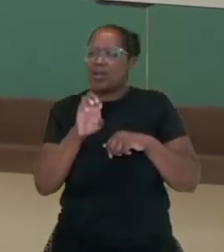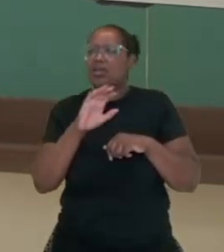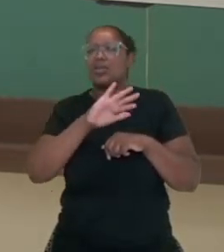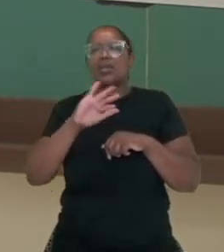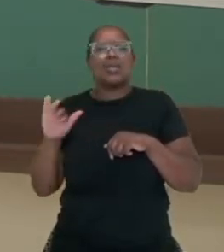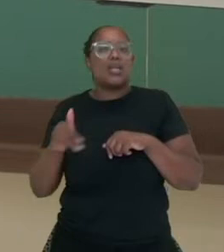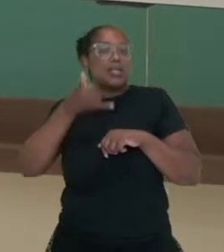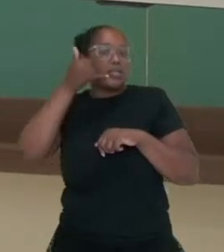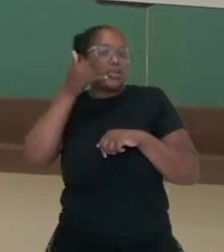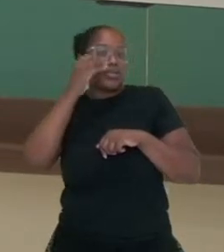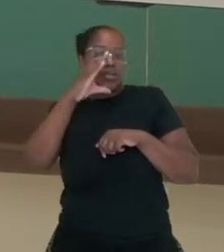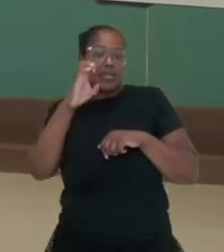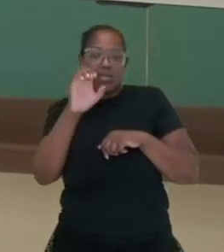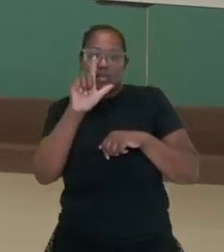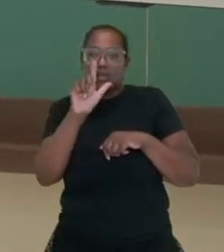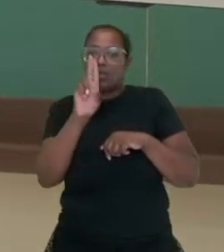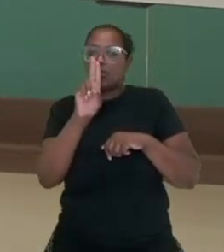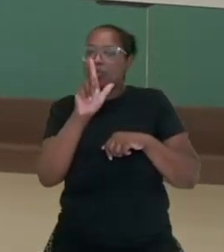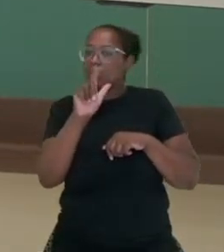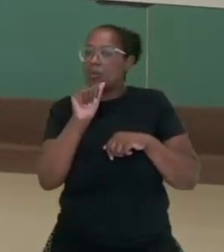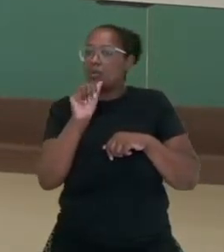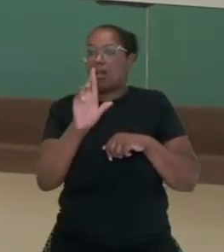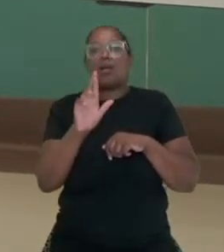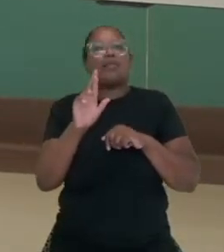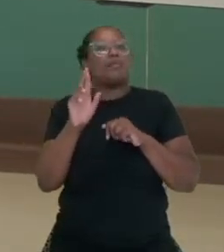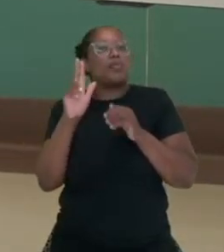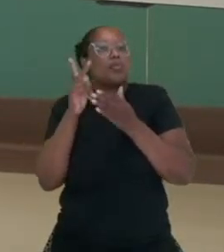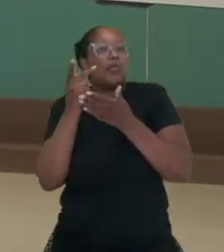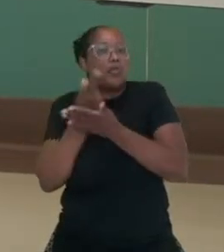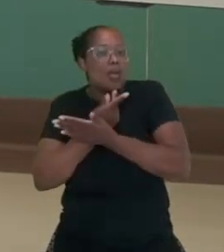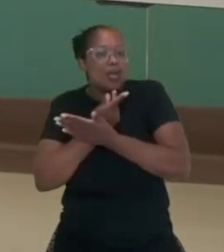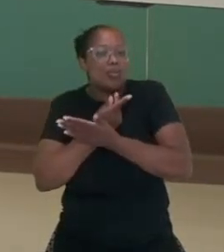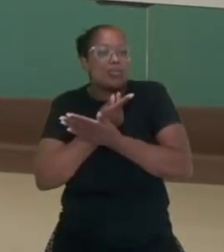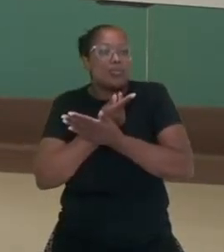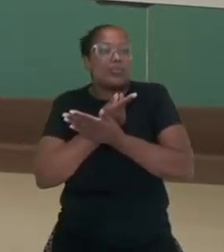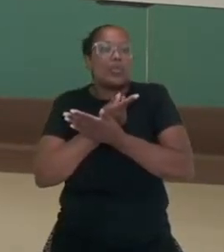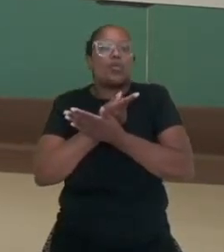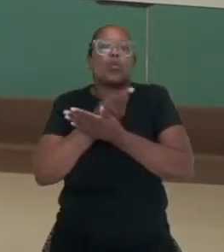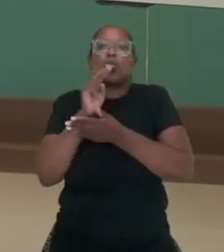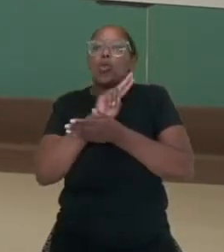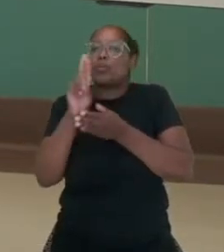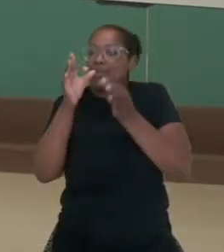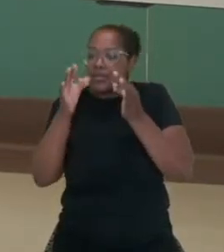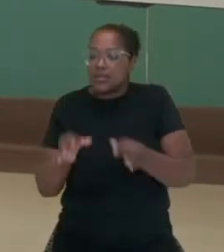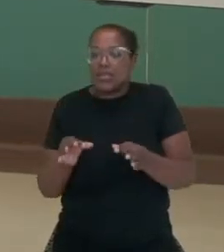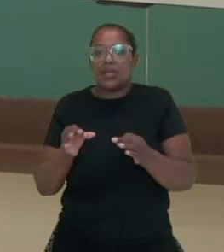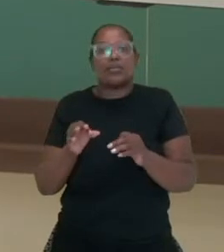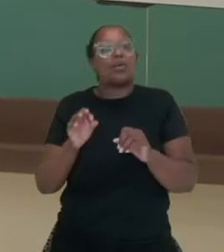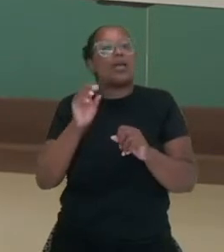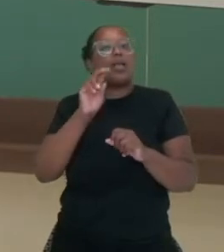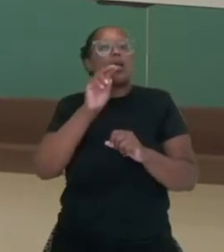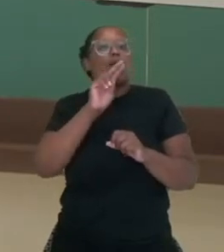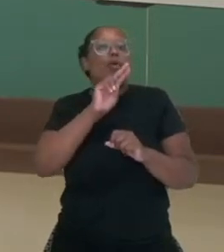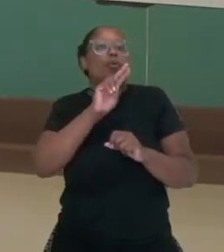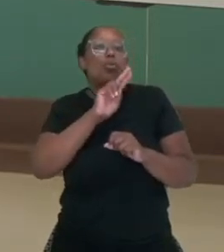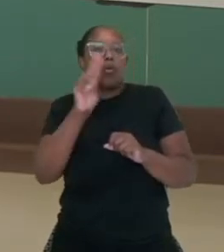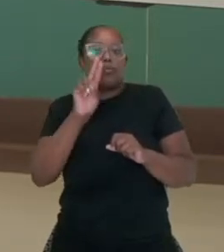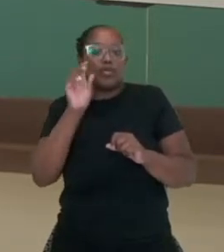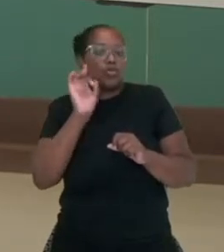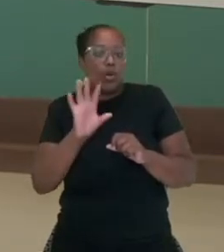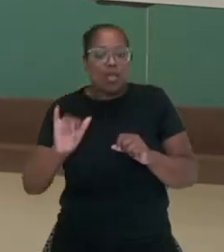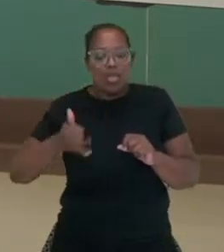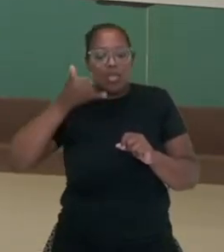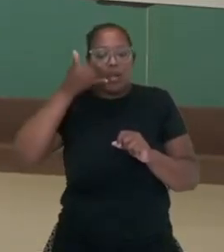Não é a verdade, porque o correto seria chamar o telefone de telefone móvel.